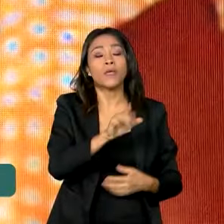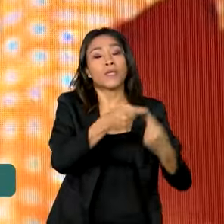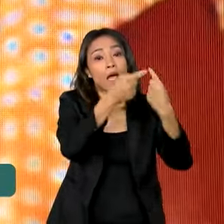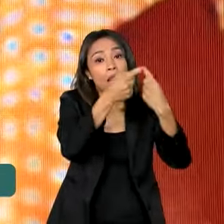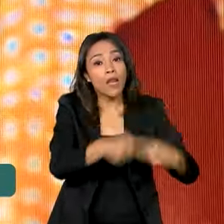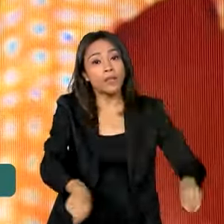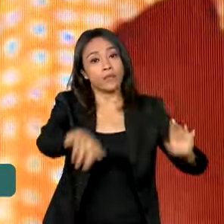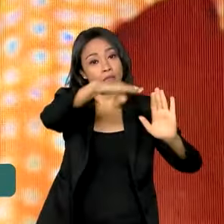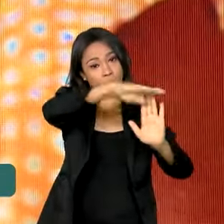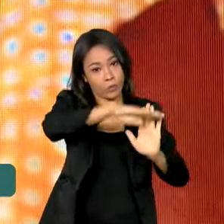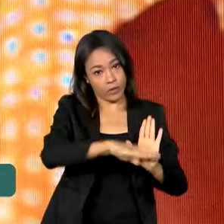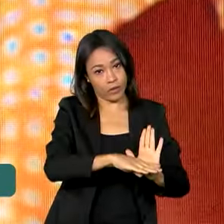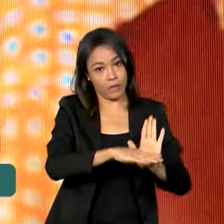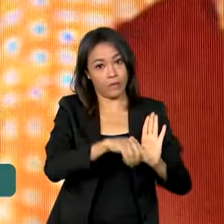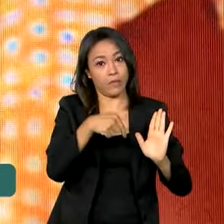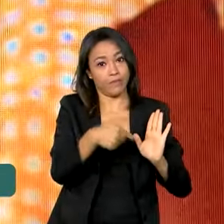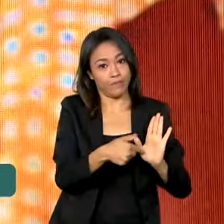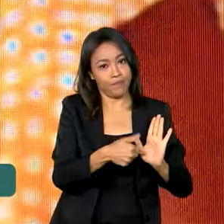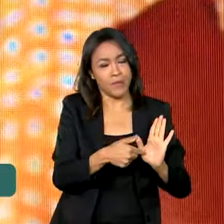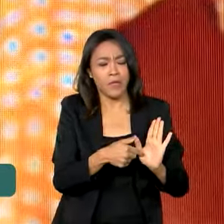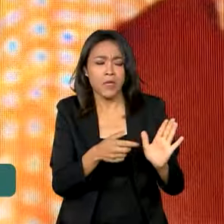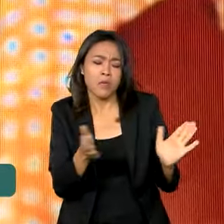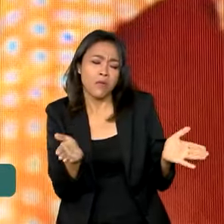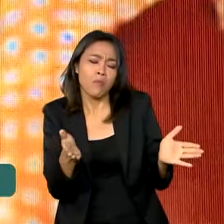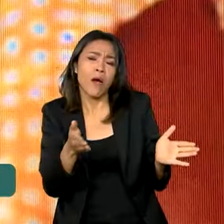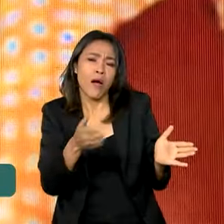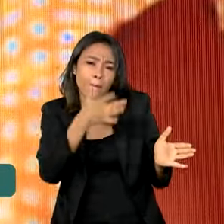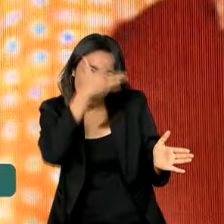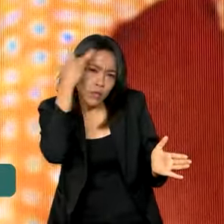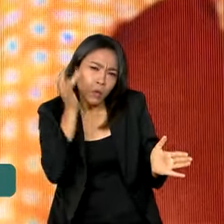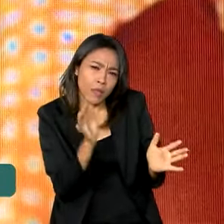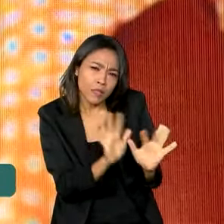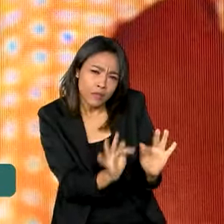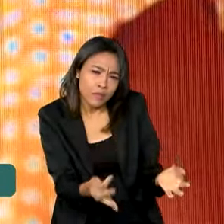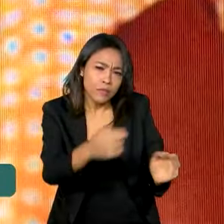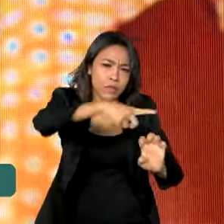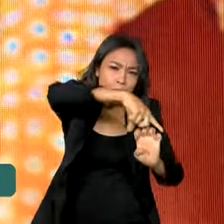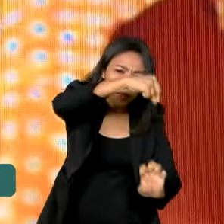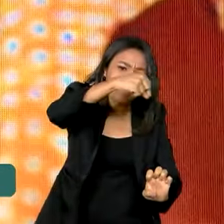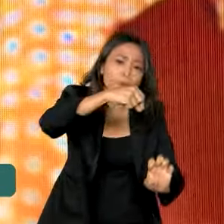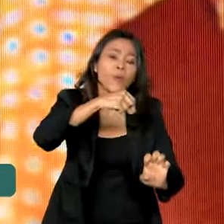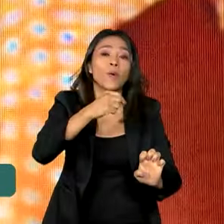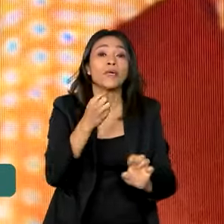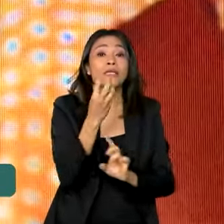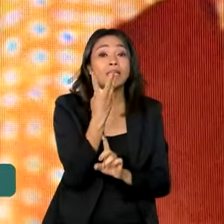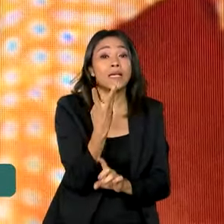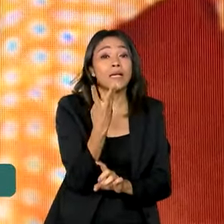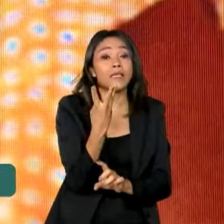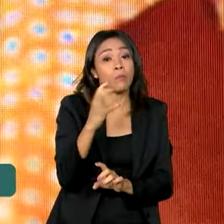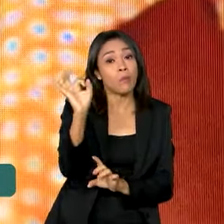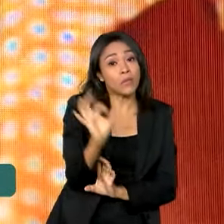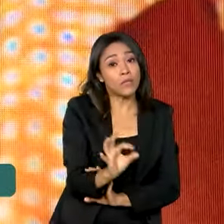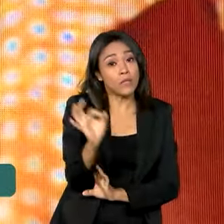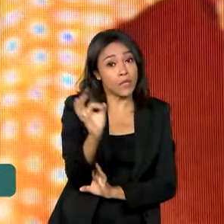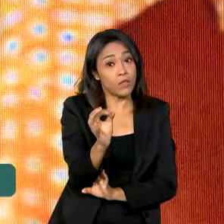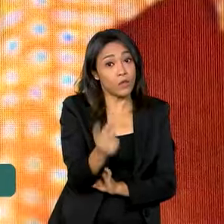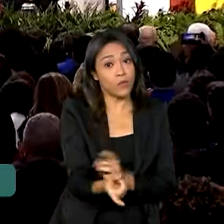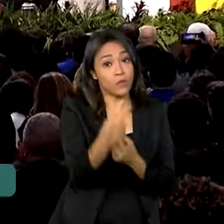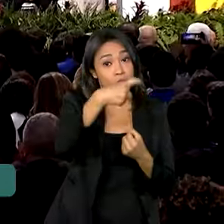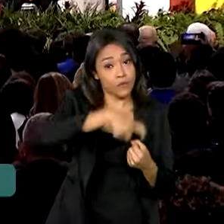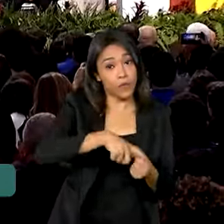Exportação. Até o pequeno empreendedor devolve 3% daquilo que